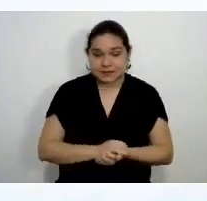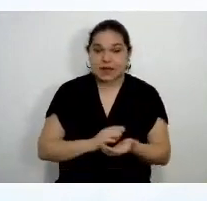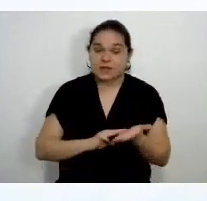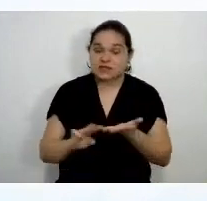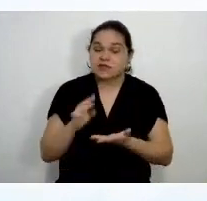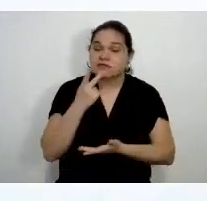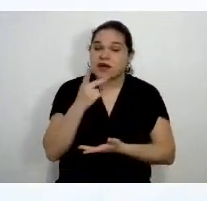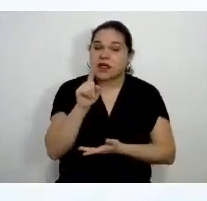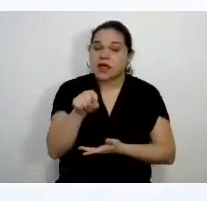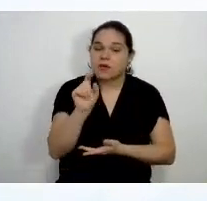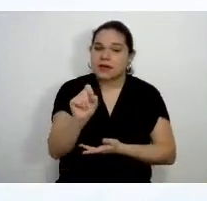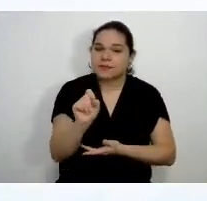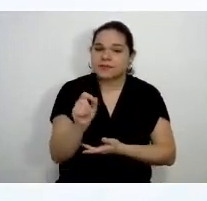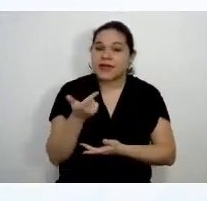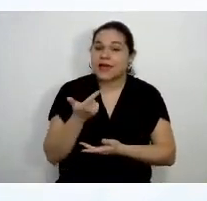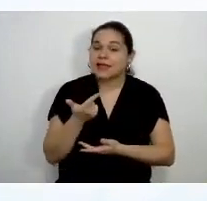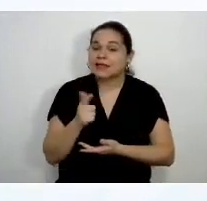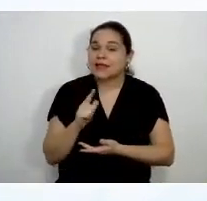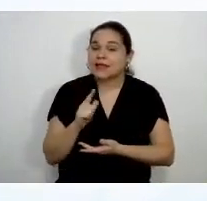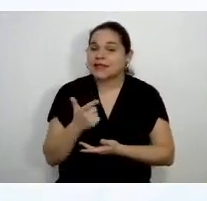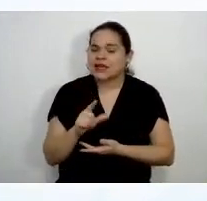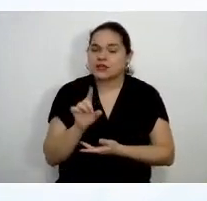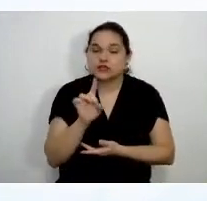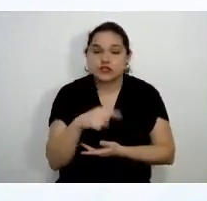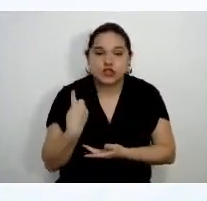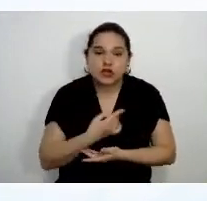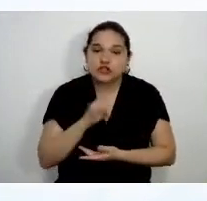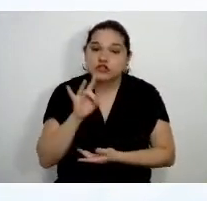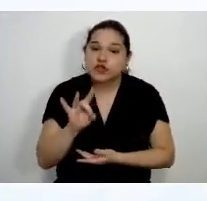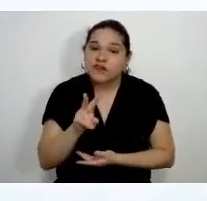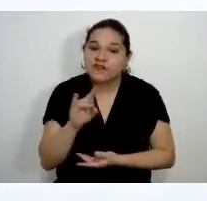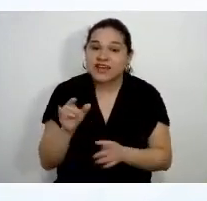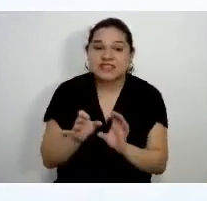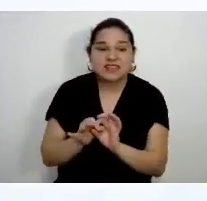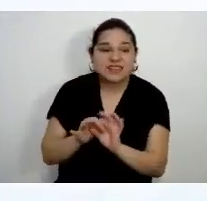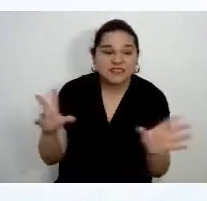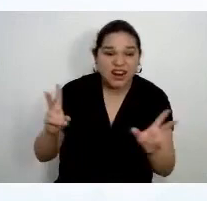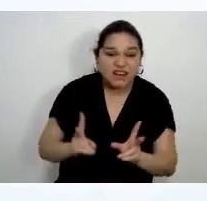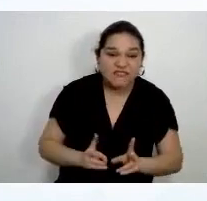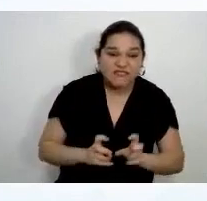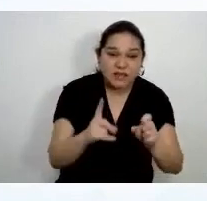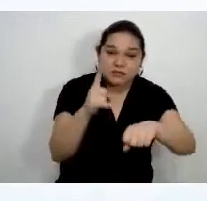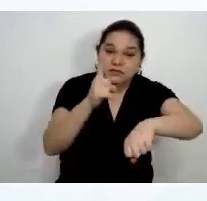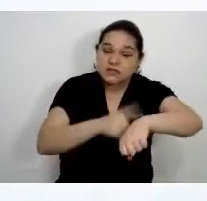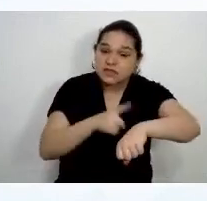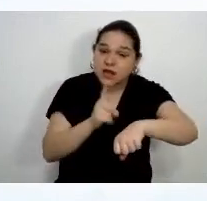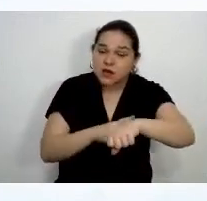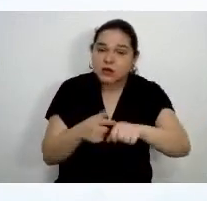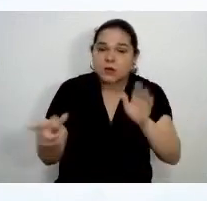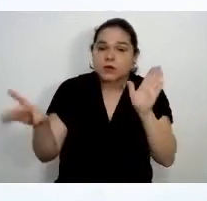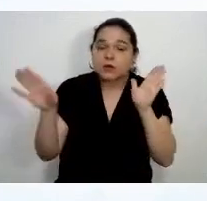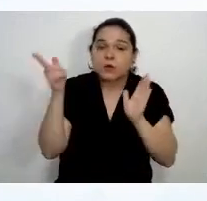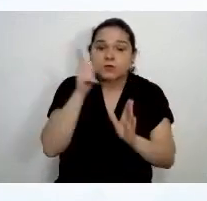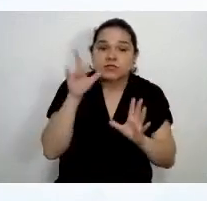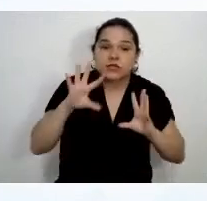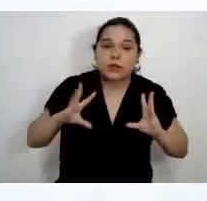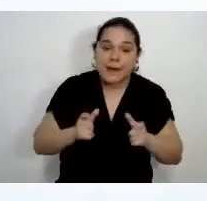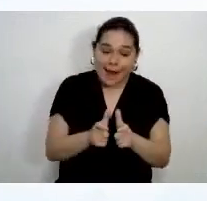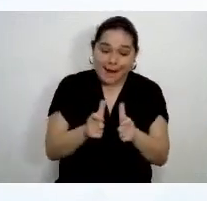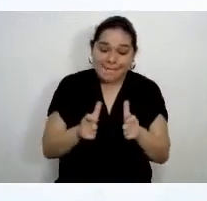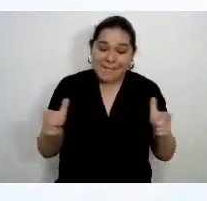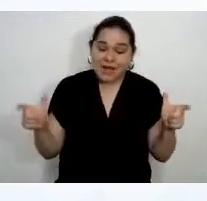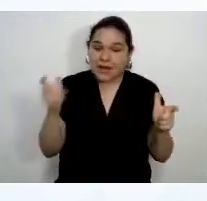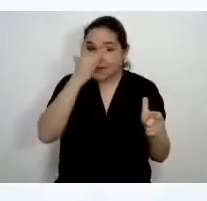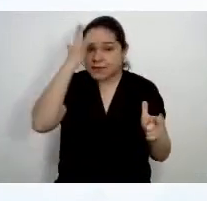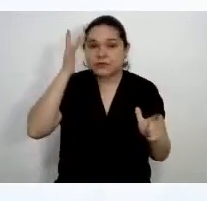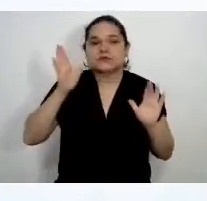existe, porque a gente só vai se livrar do vírus quando a gente adquirir a chamada imunidade de rebanho, quando a maioria das